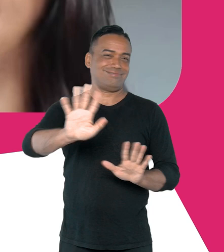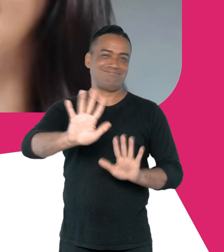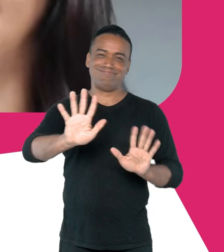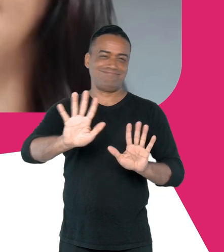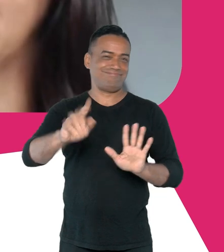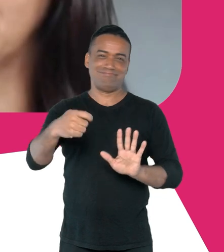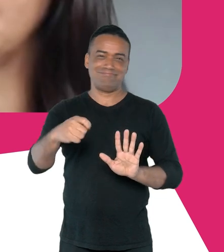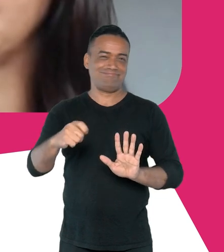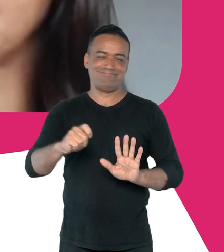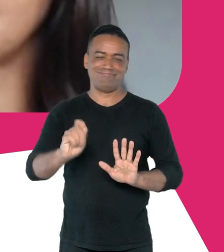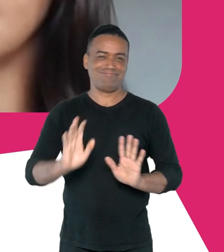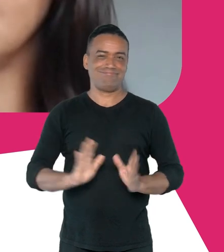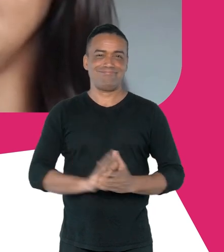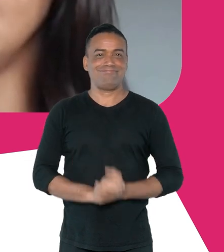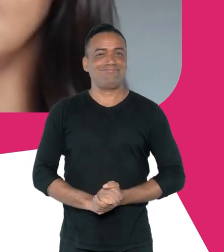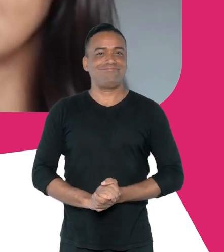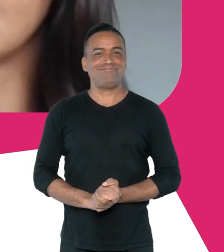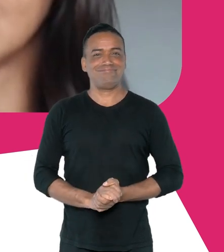Então,